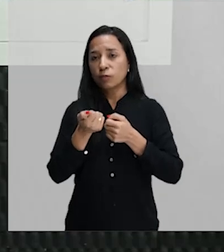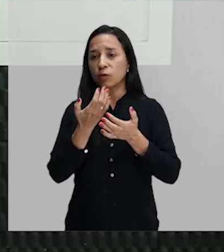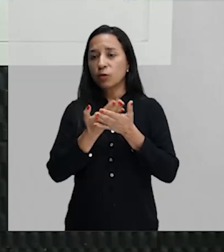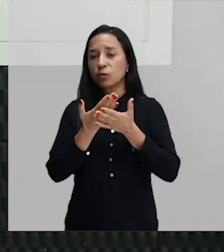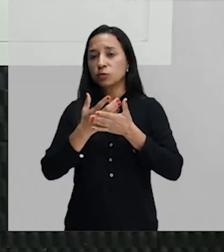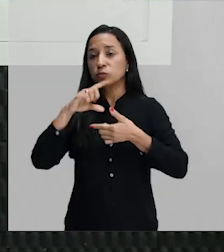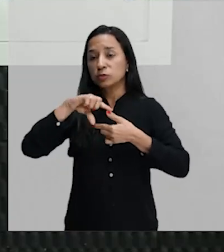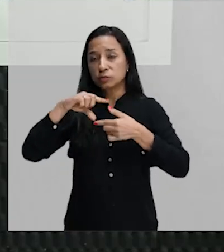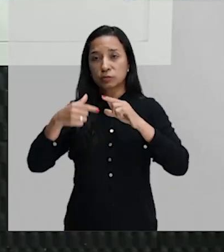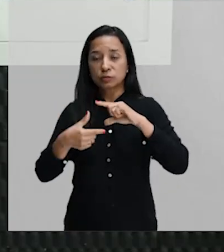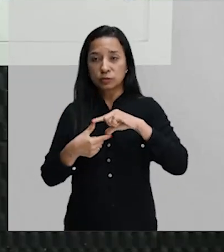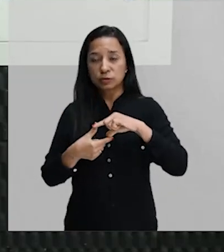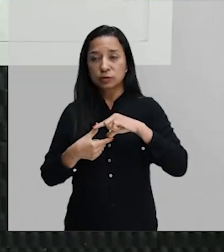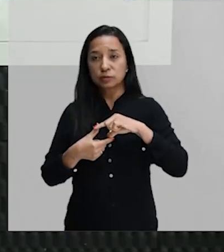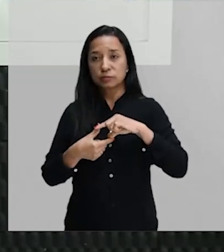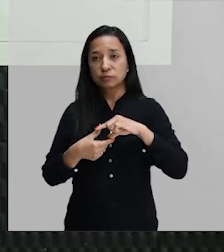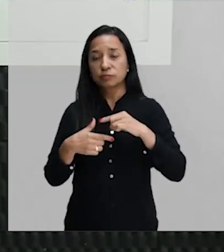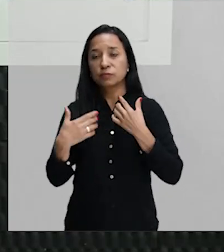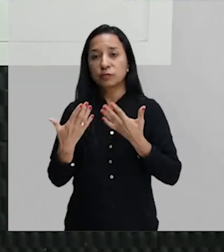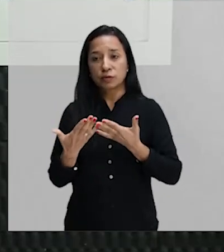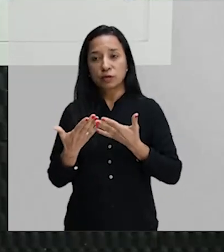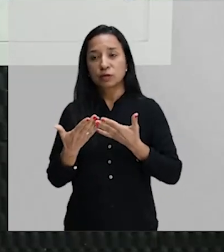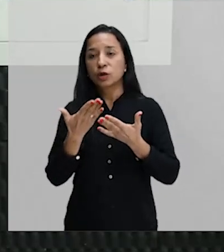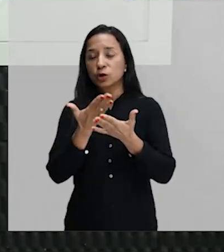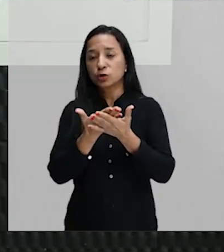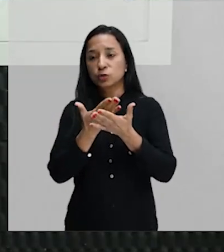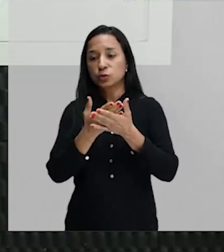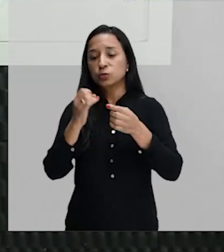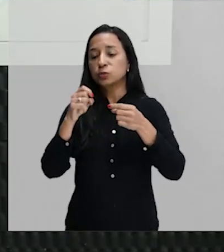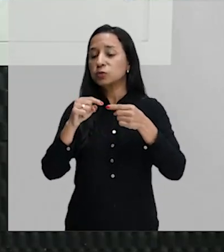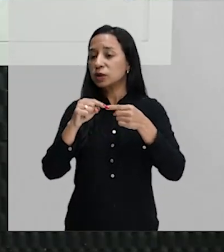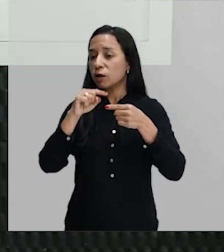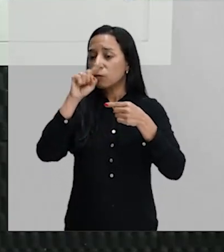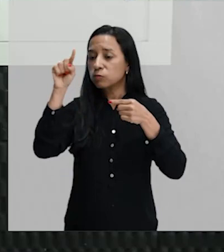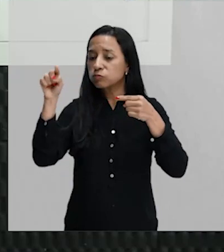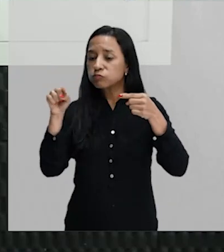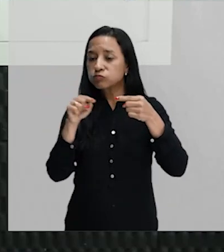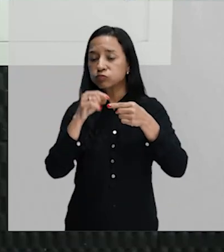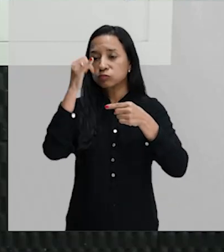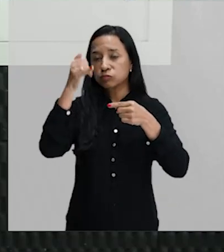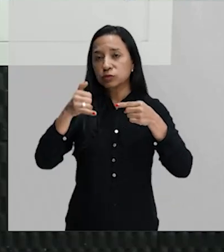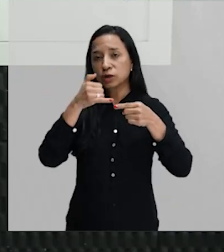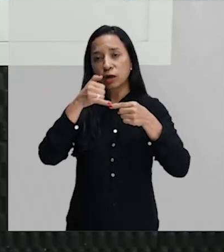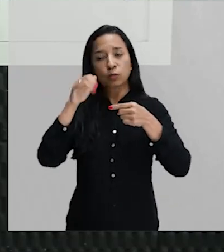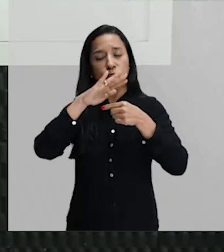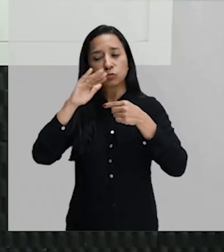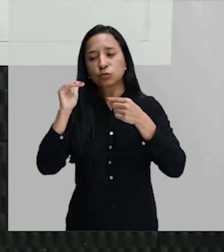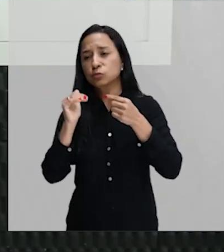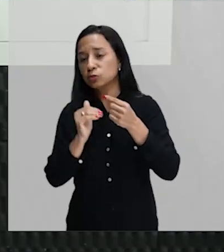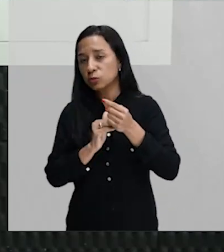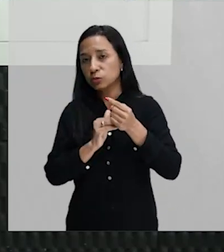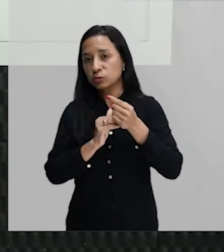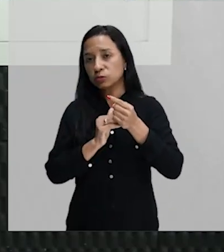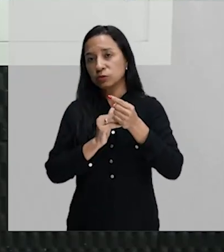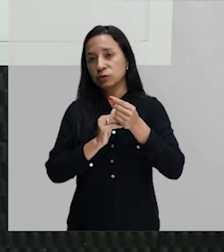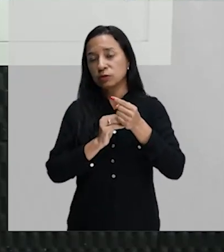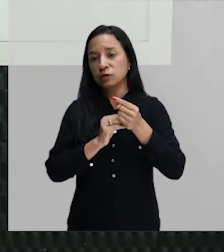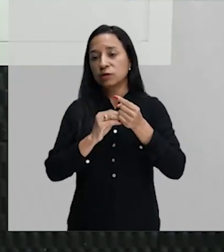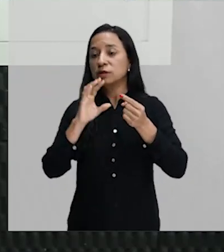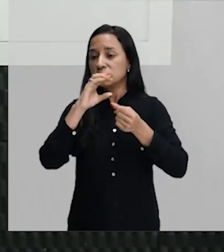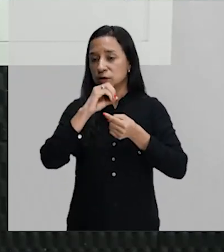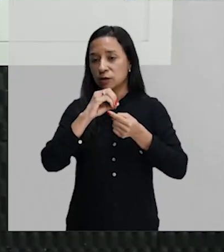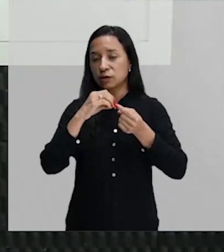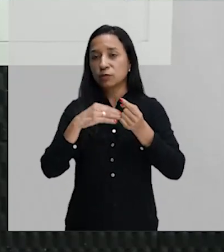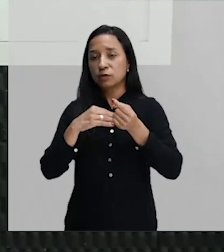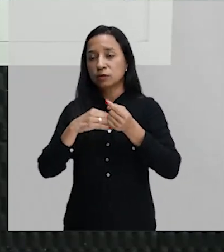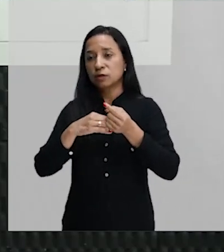trigonometria. Porque ao invés de você trabalhar com os arcos totais, os arcos que vai de 0 a